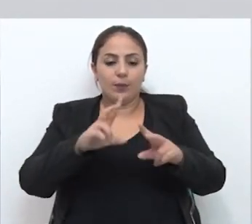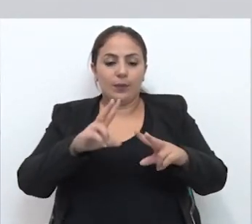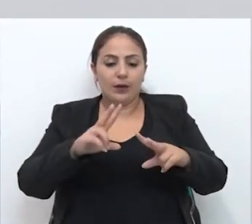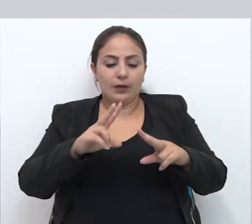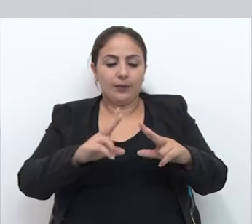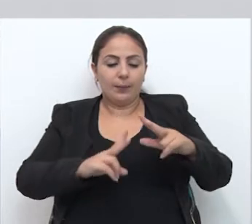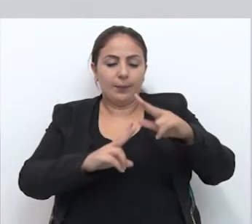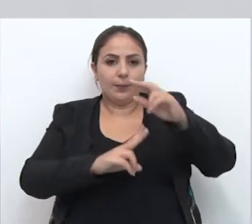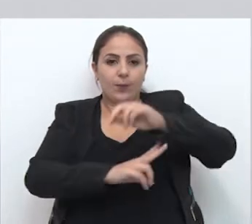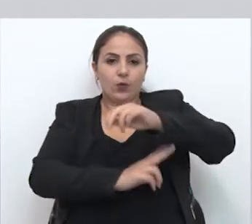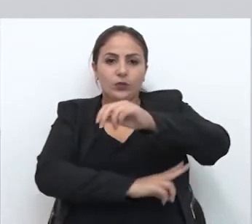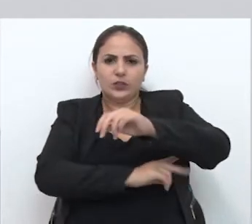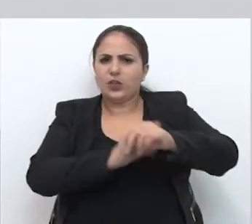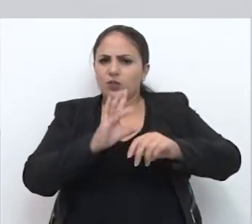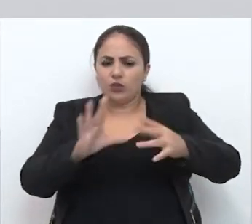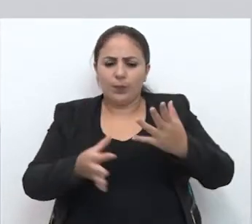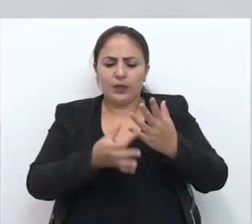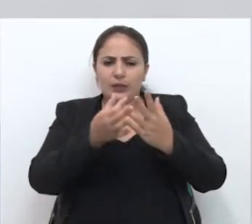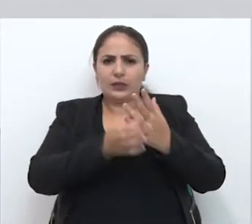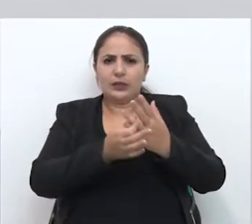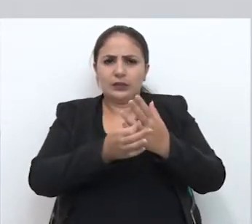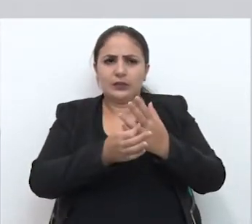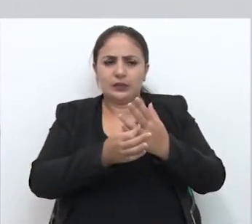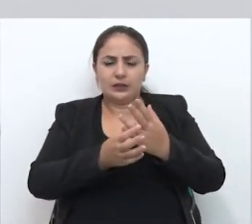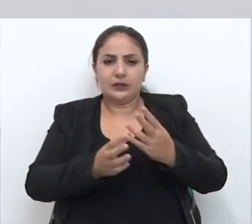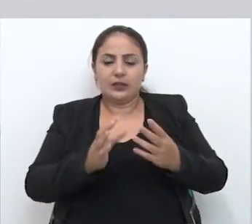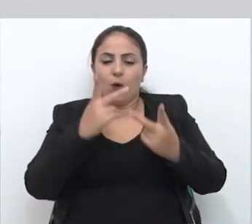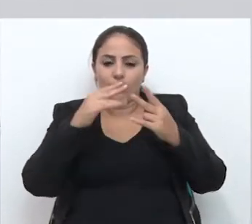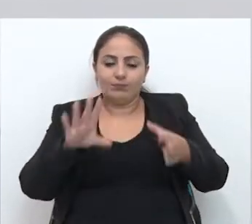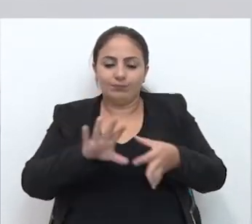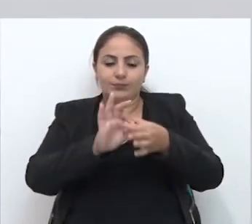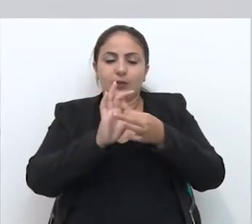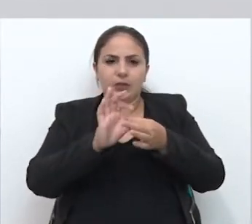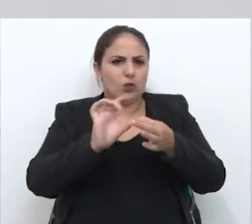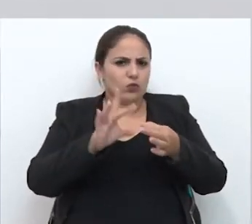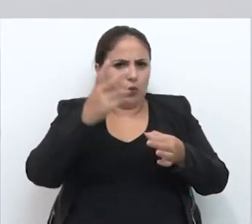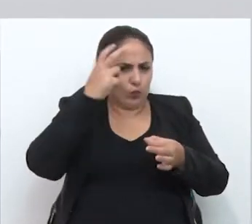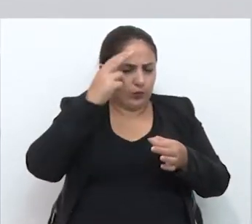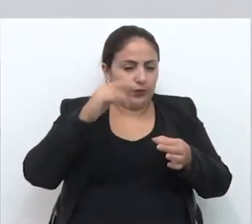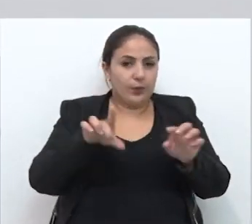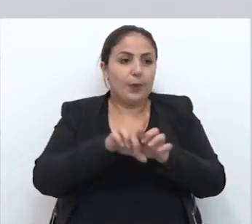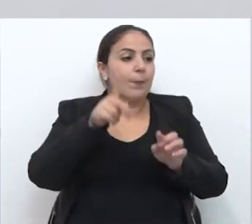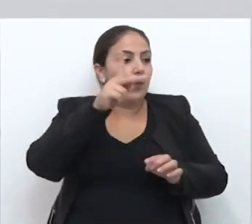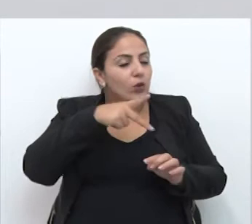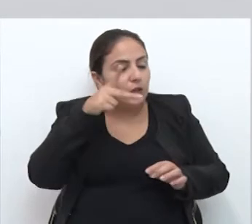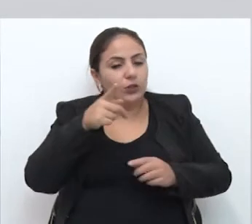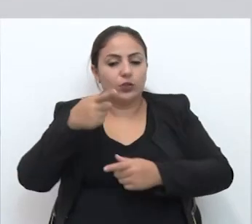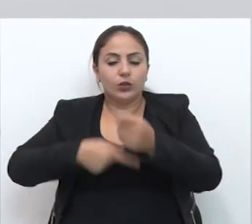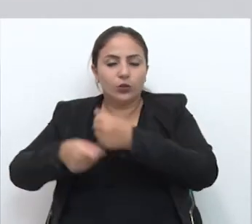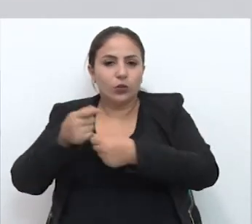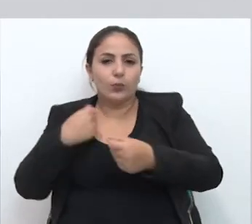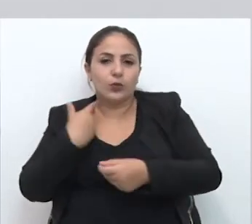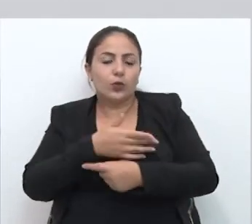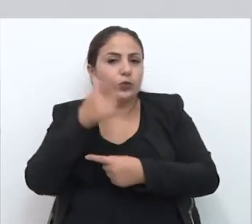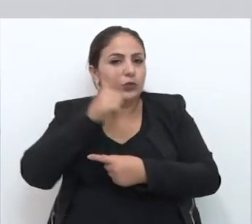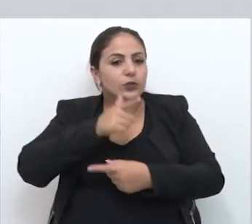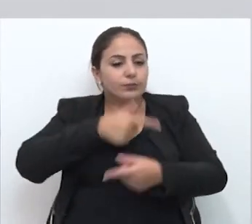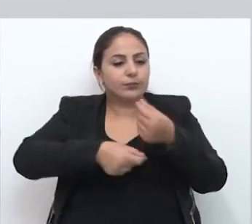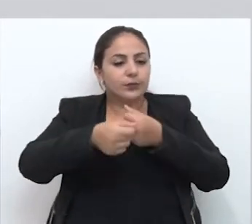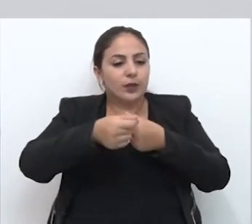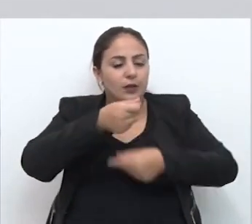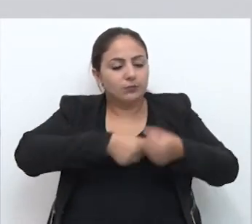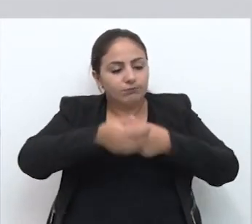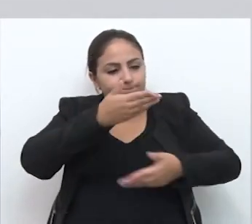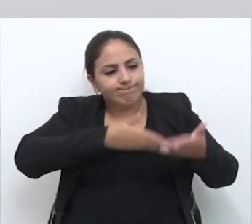ponte para uma aliança, não só cultural, mas também política, econômica, que nós possamos pensar em articular